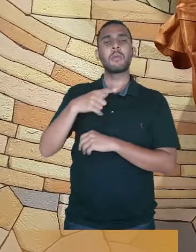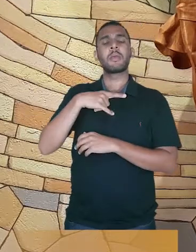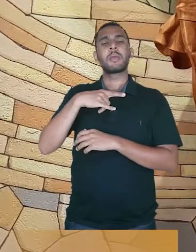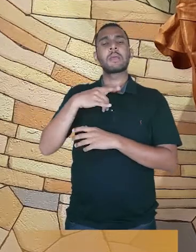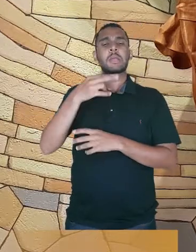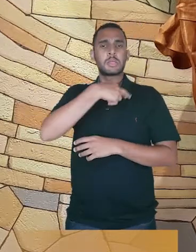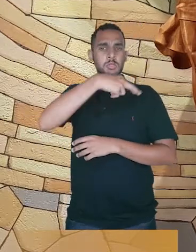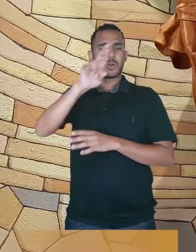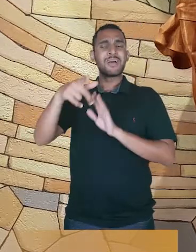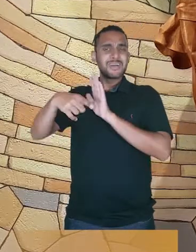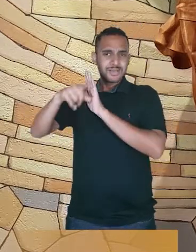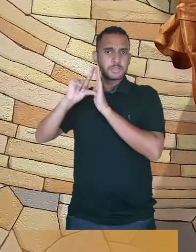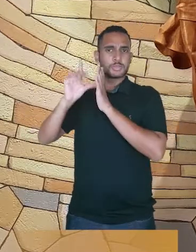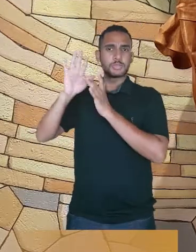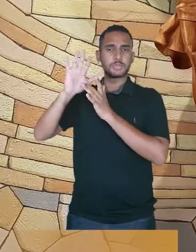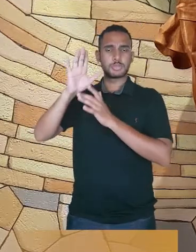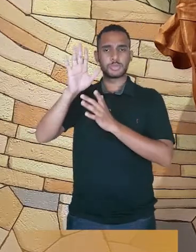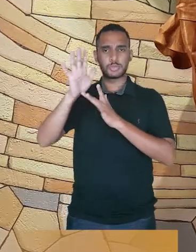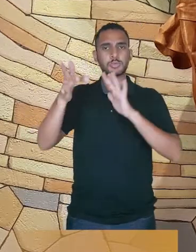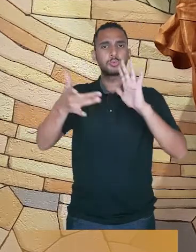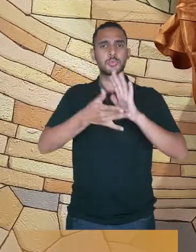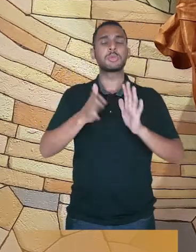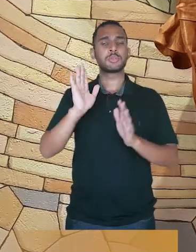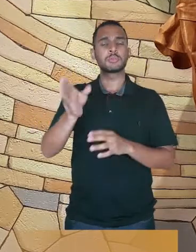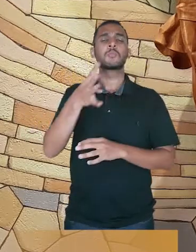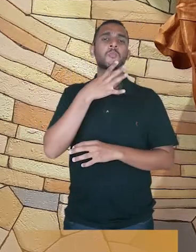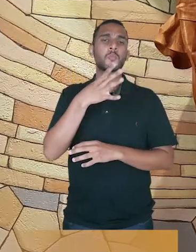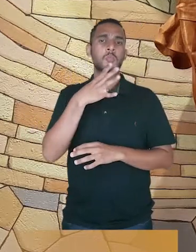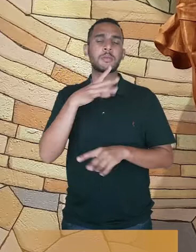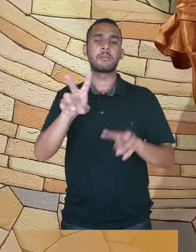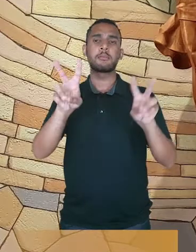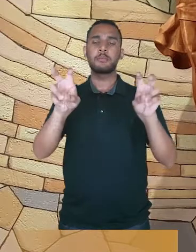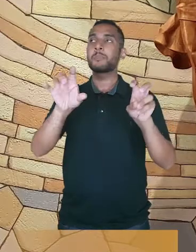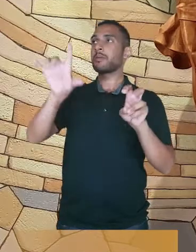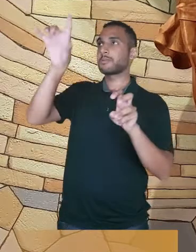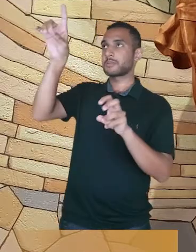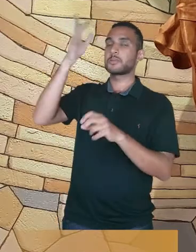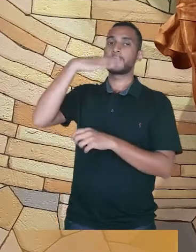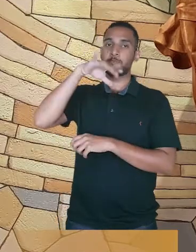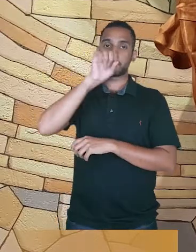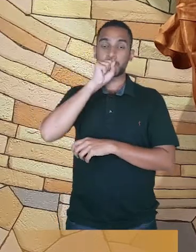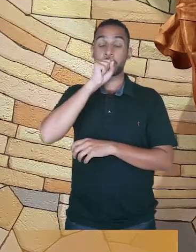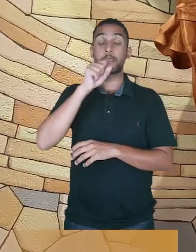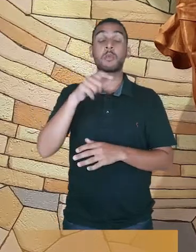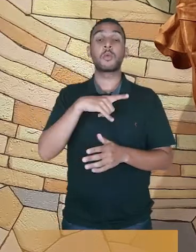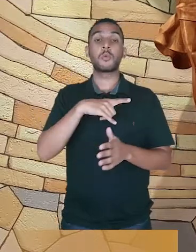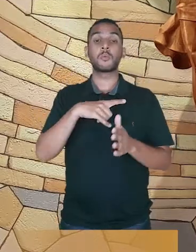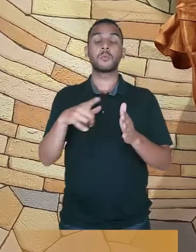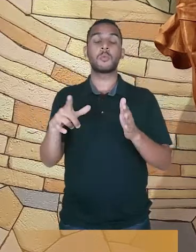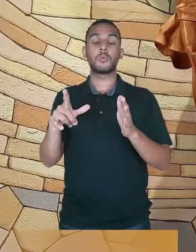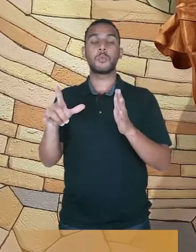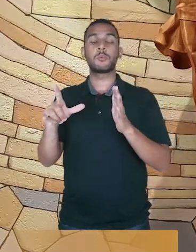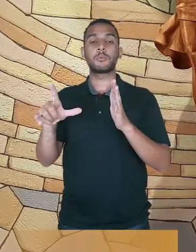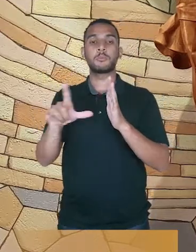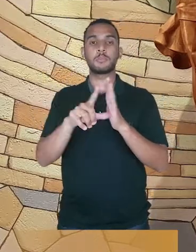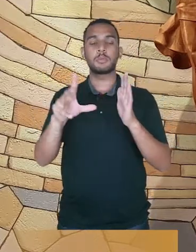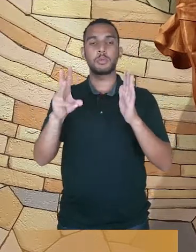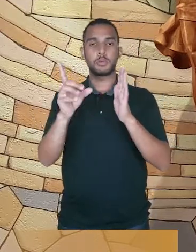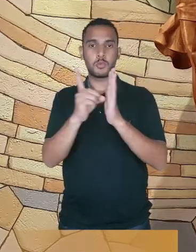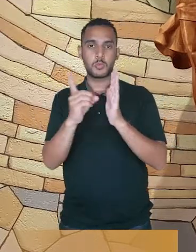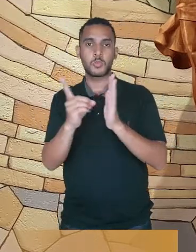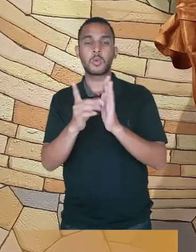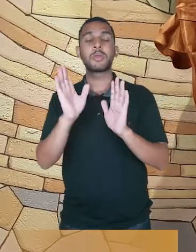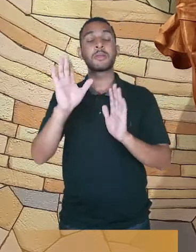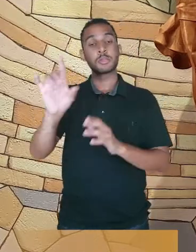cristãs já conhecia um título divino de pai até mesmo antes de jesus no livro do deuteronômio e malaquias